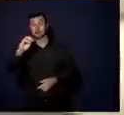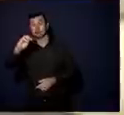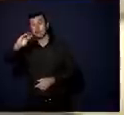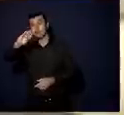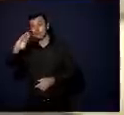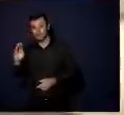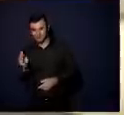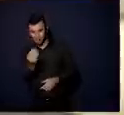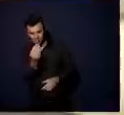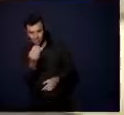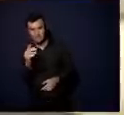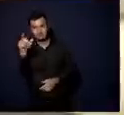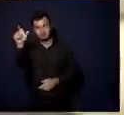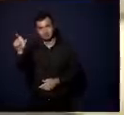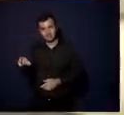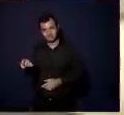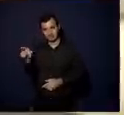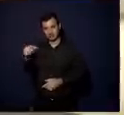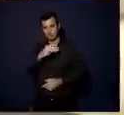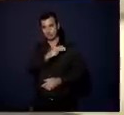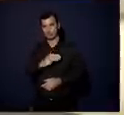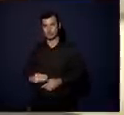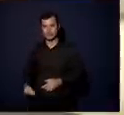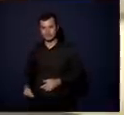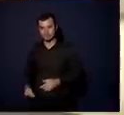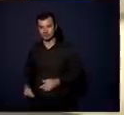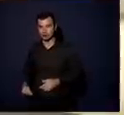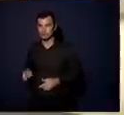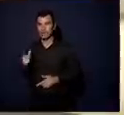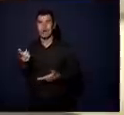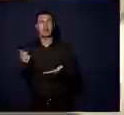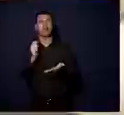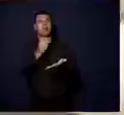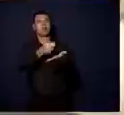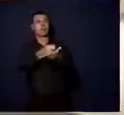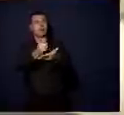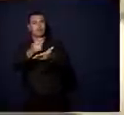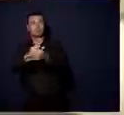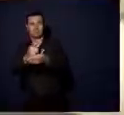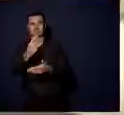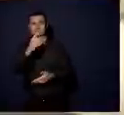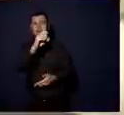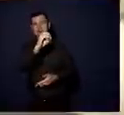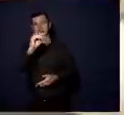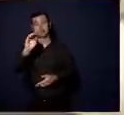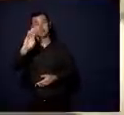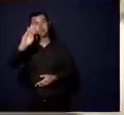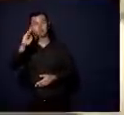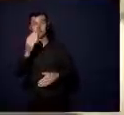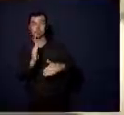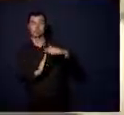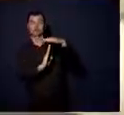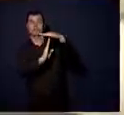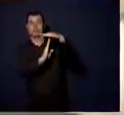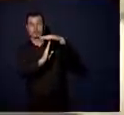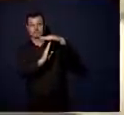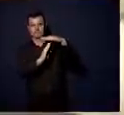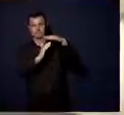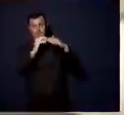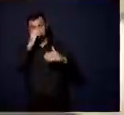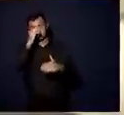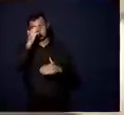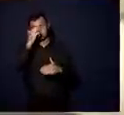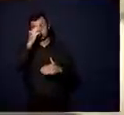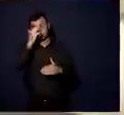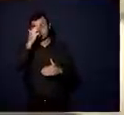ministro da Fazenda já falou várias vezes que ele não quer que essa conta esse ano fique muito diferente de 100 bilhões de reais ou seja mas pra gente